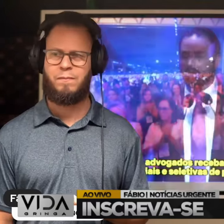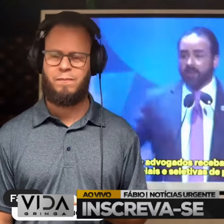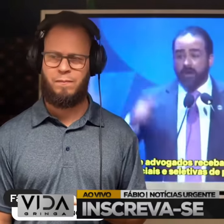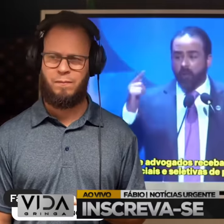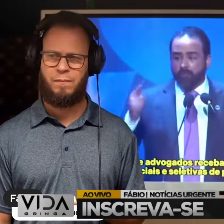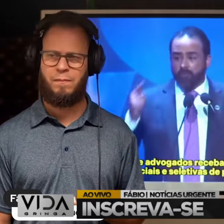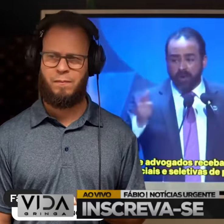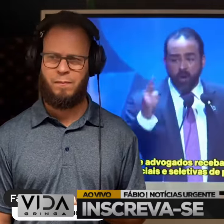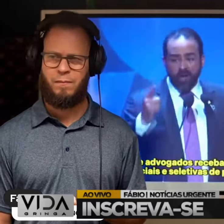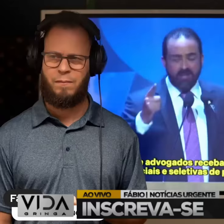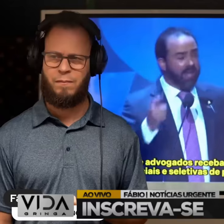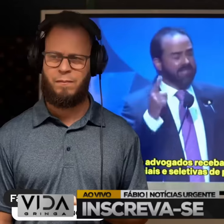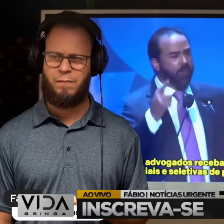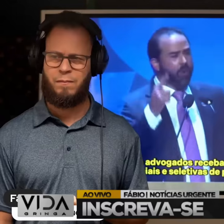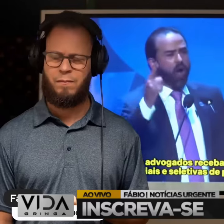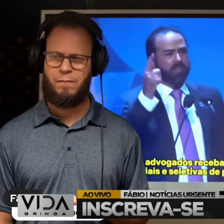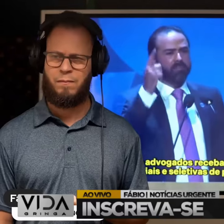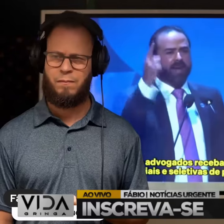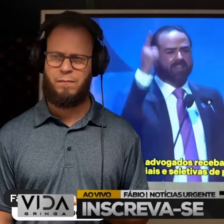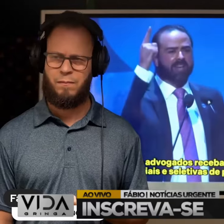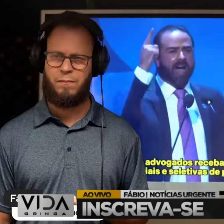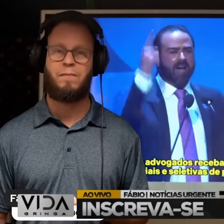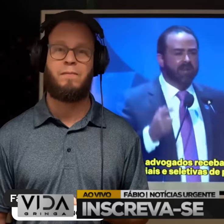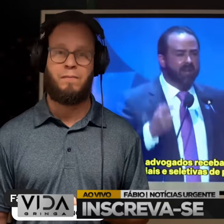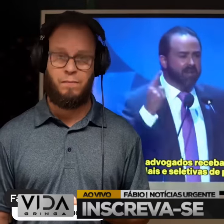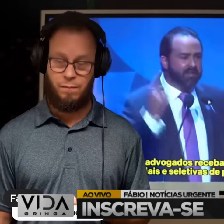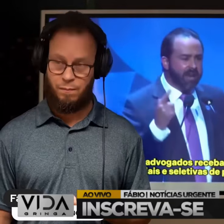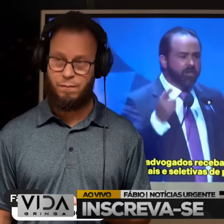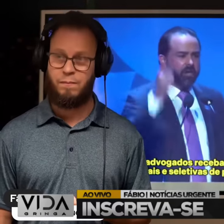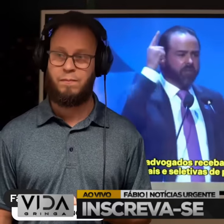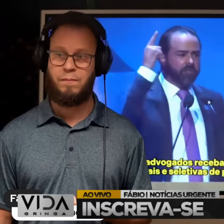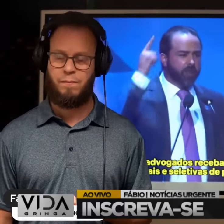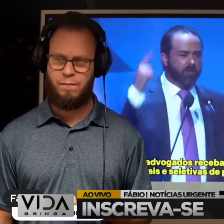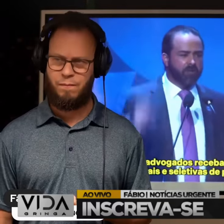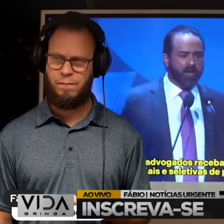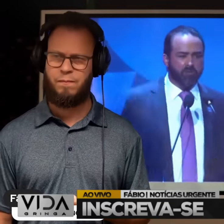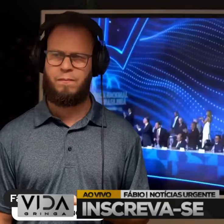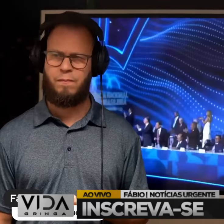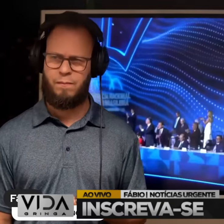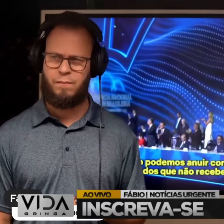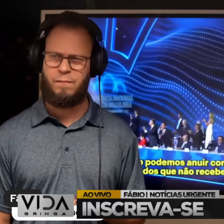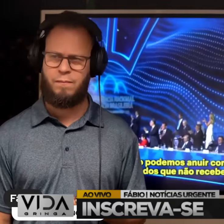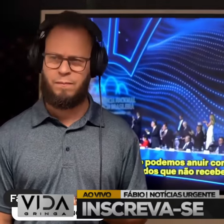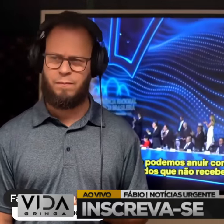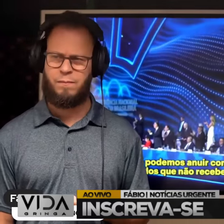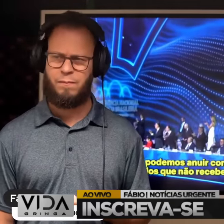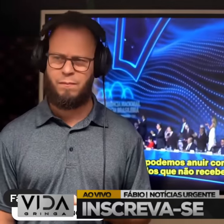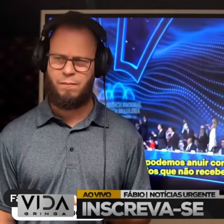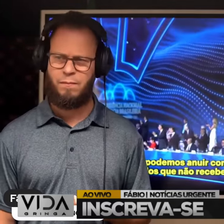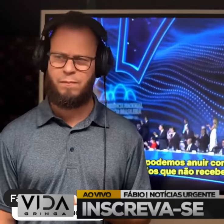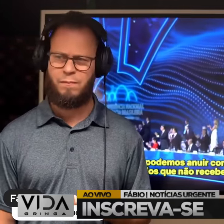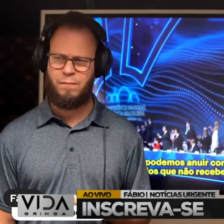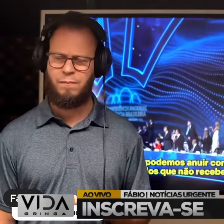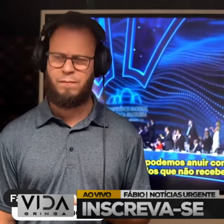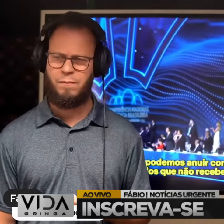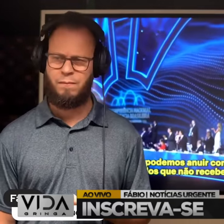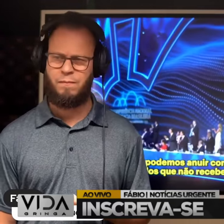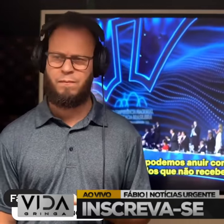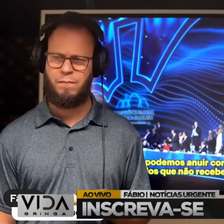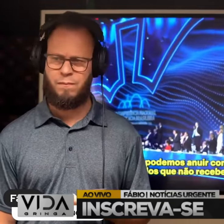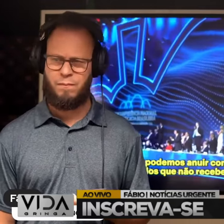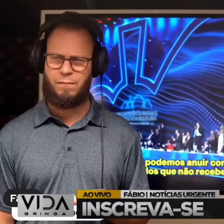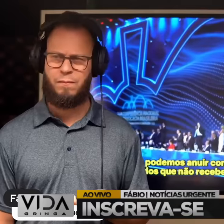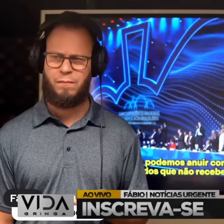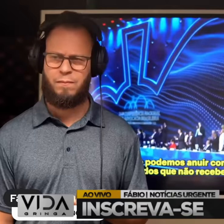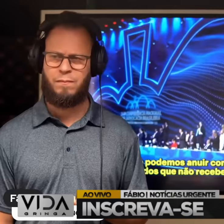advogados não recebam cópias parciais e seletivas de processos. Nós não podemos anuir com a prática